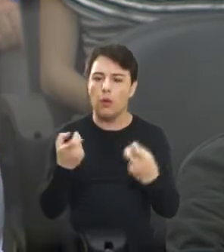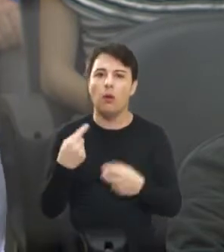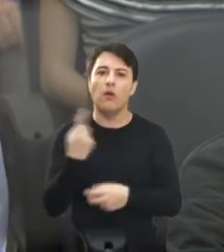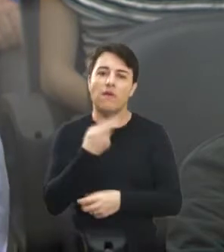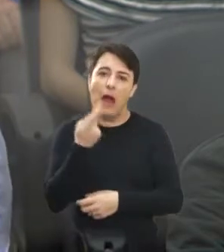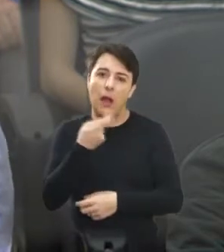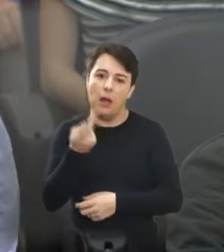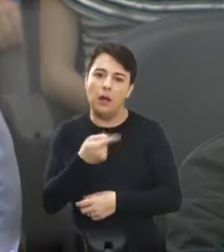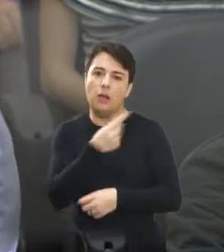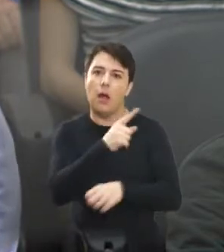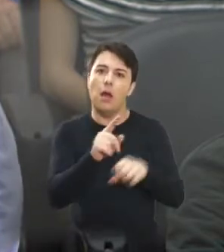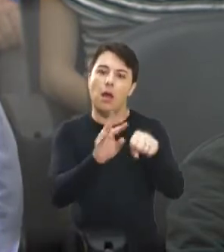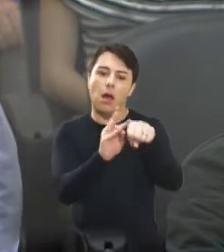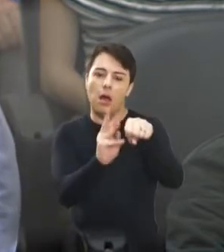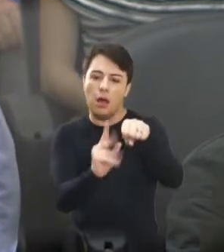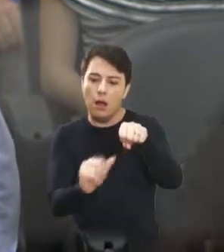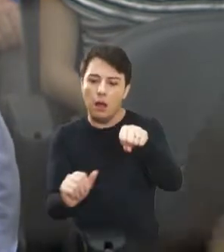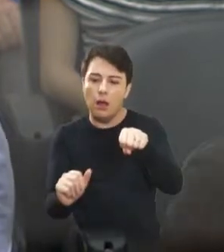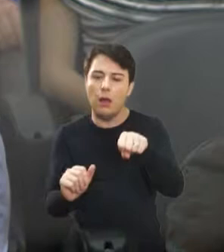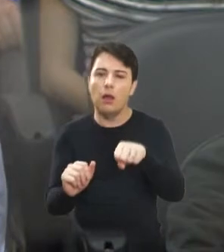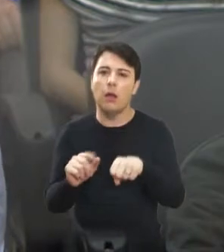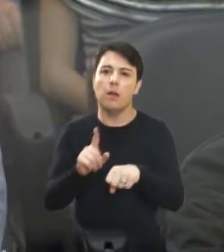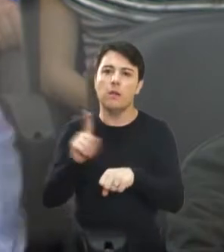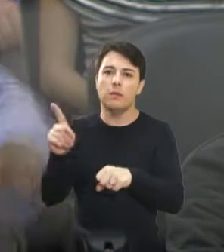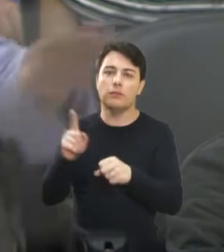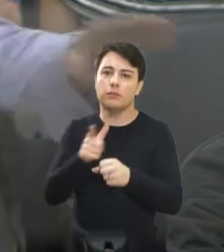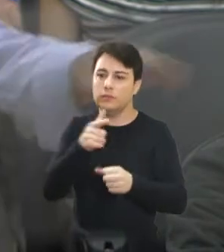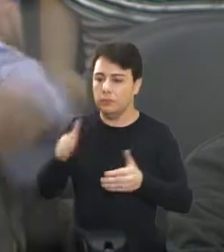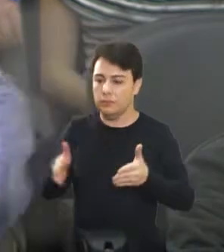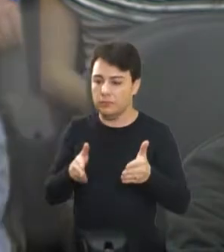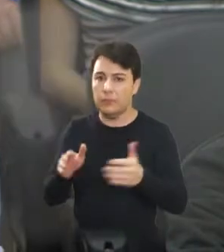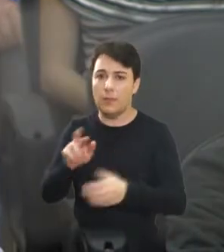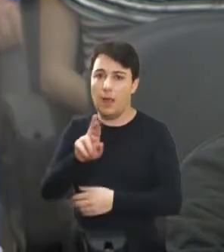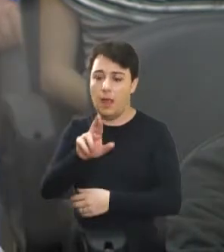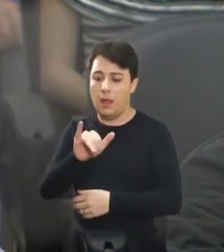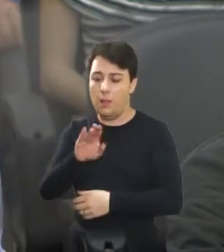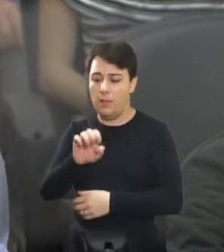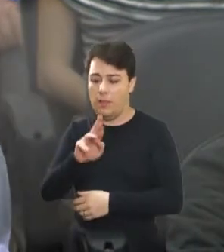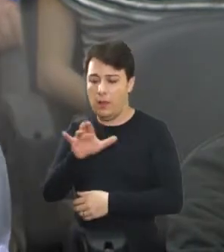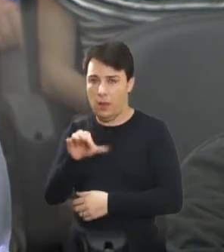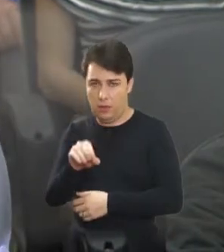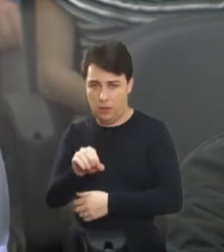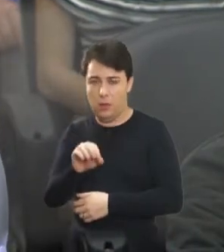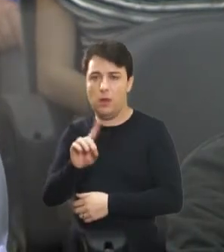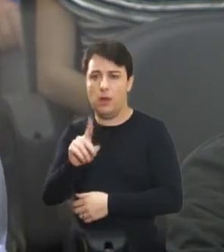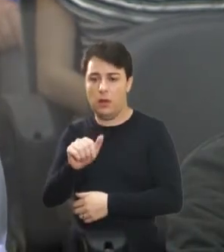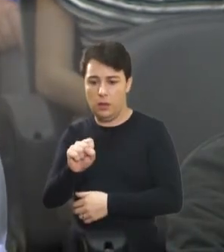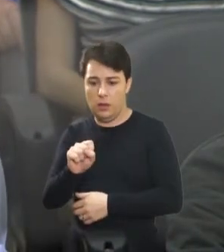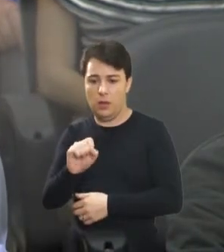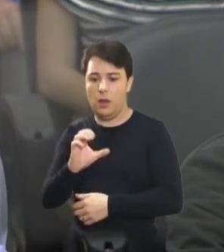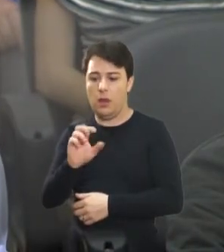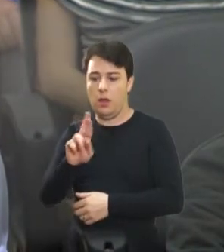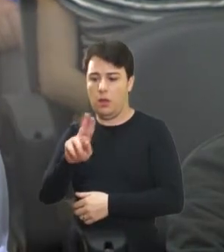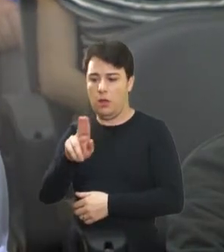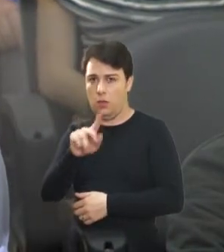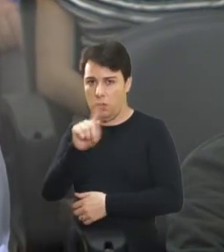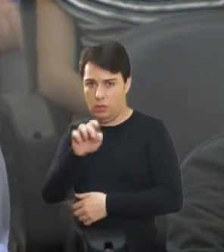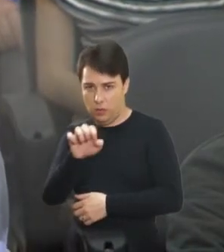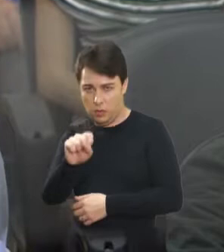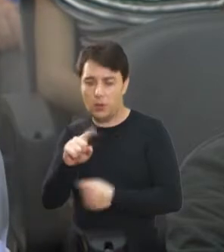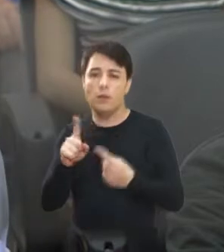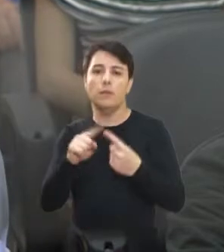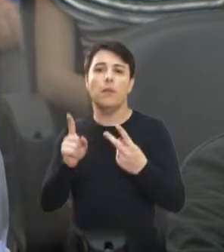assoreamento da região lá do Ribeirão das Cruzes, assoreamento ali da região do Parque do Córrego do